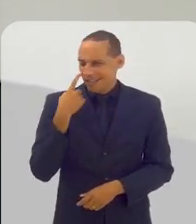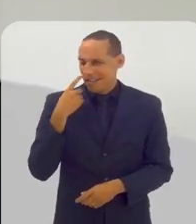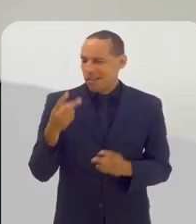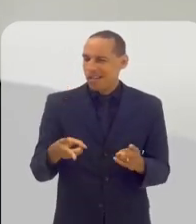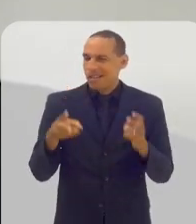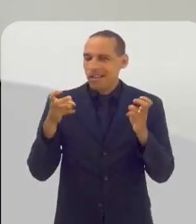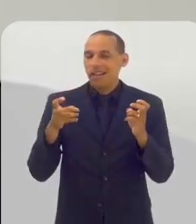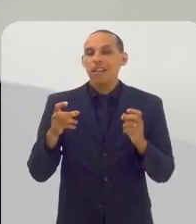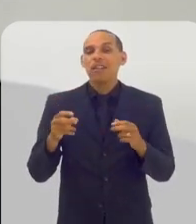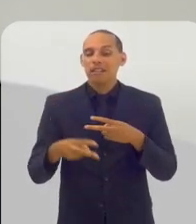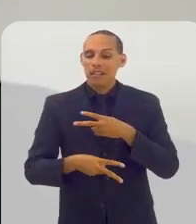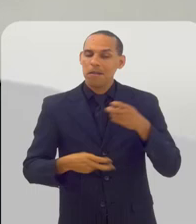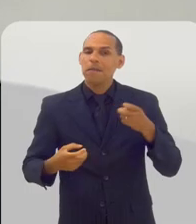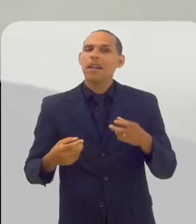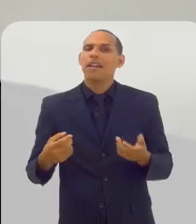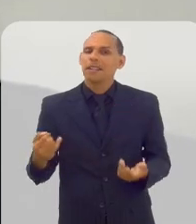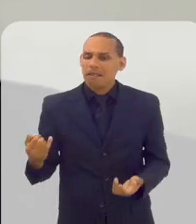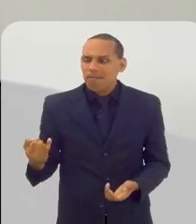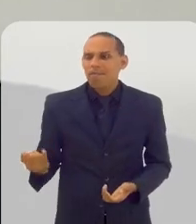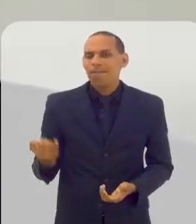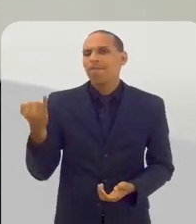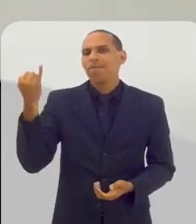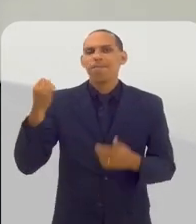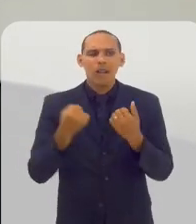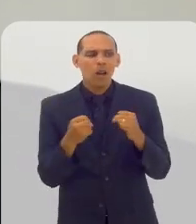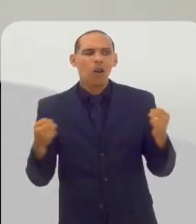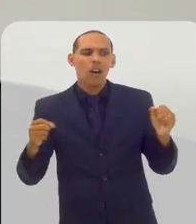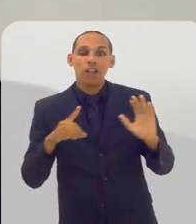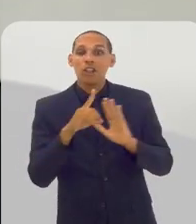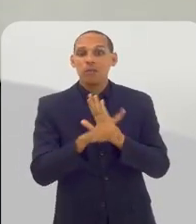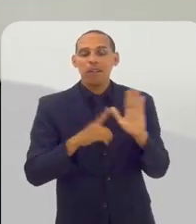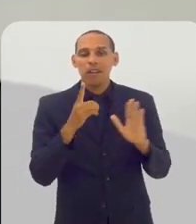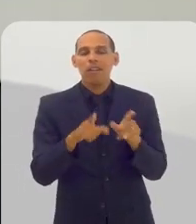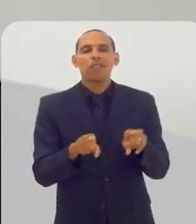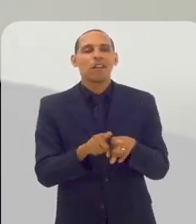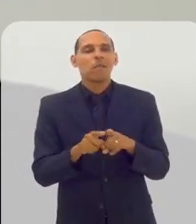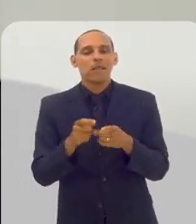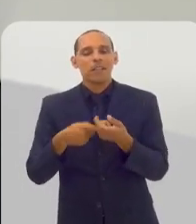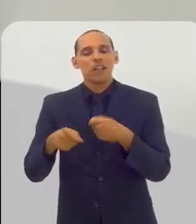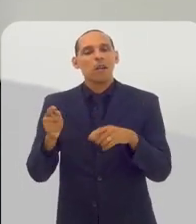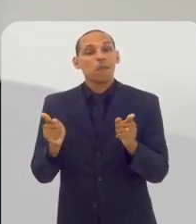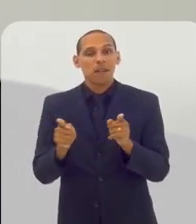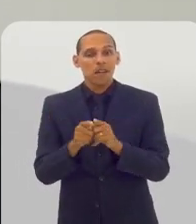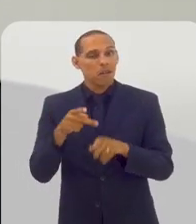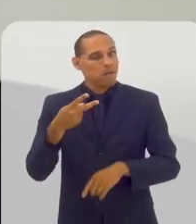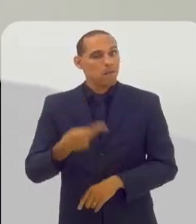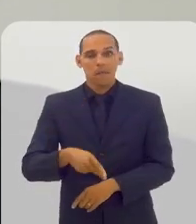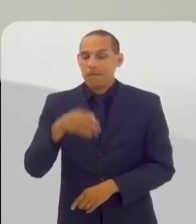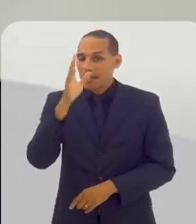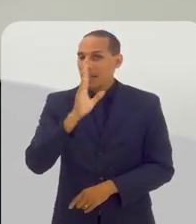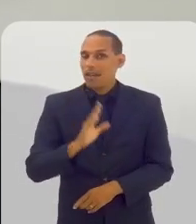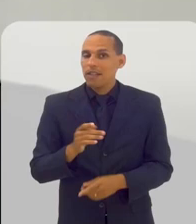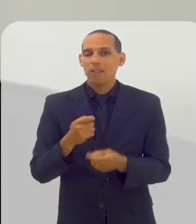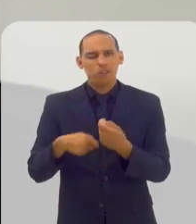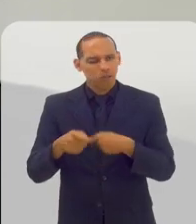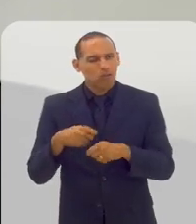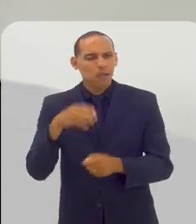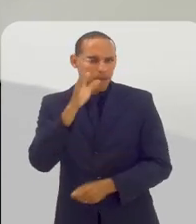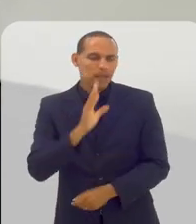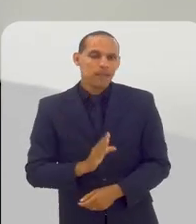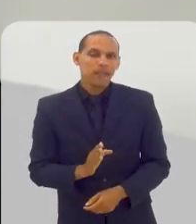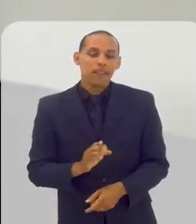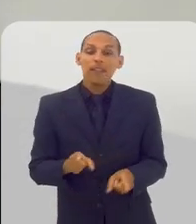isso aí dá uma dimensão do que é o SEBRAE do que são os pequenos negócios na economia brasileira